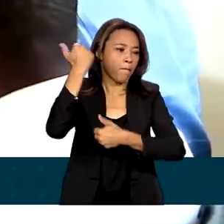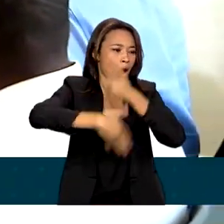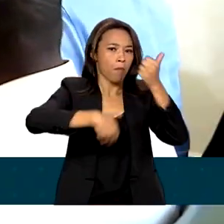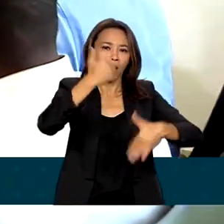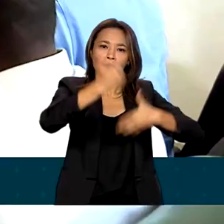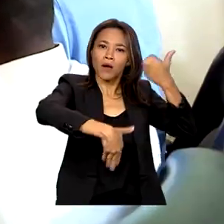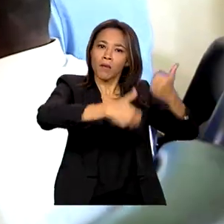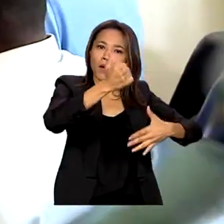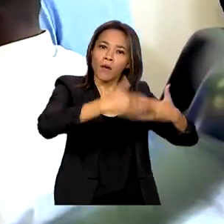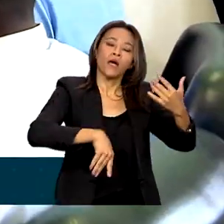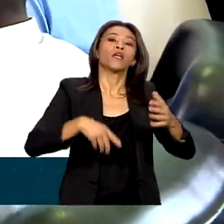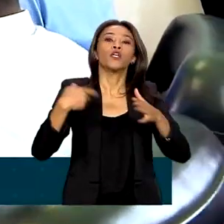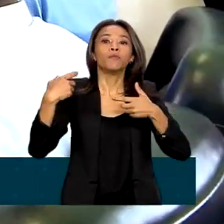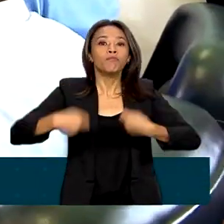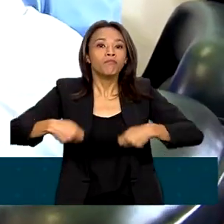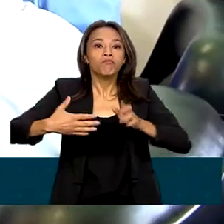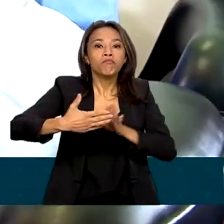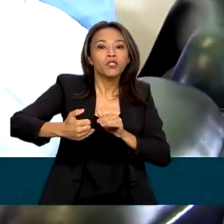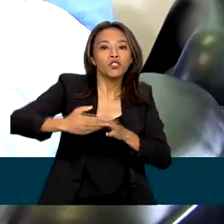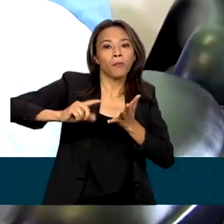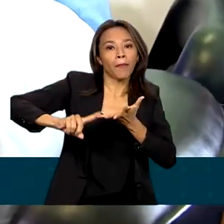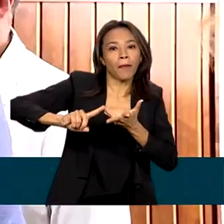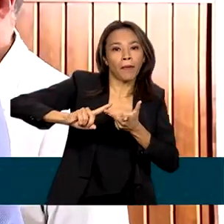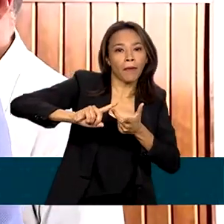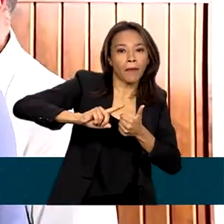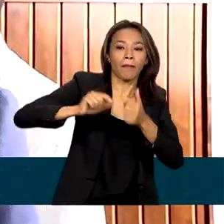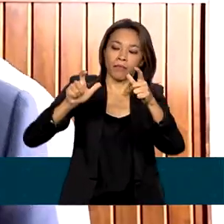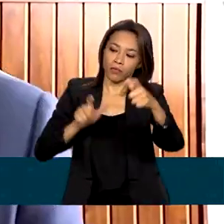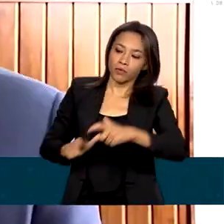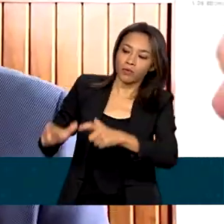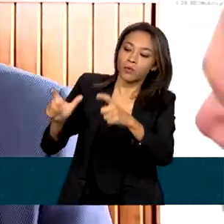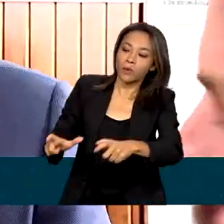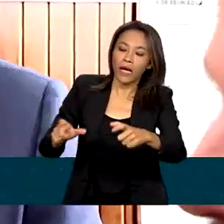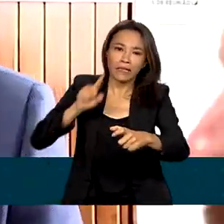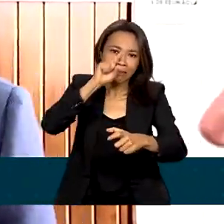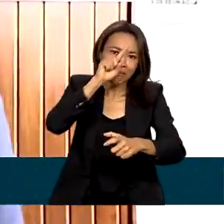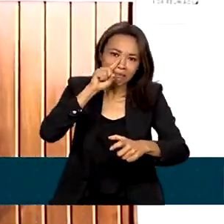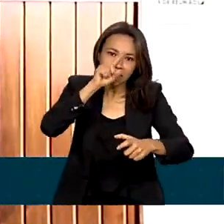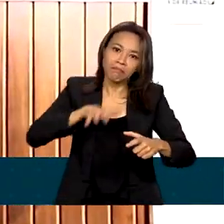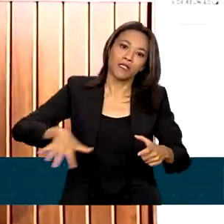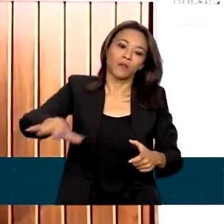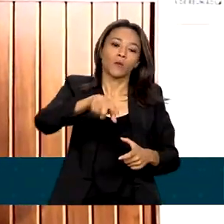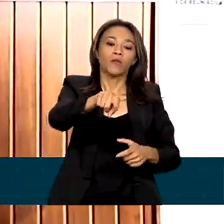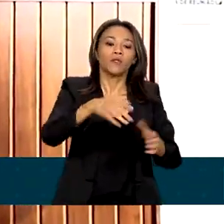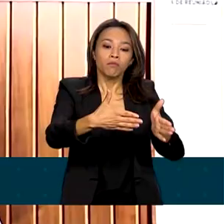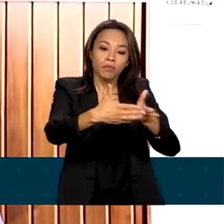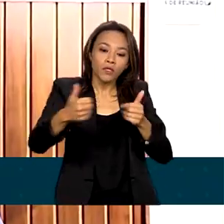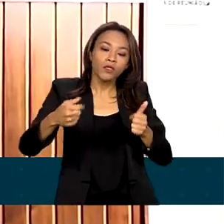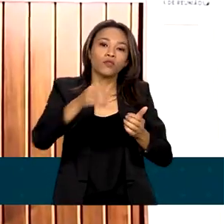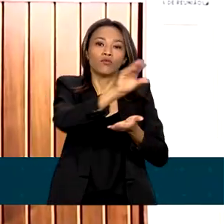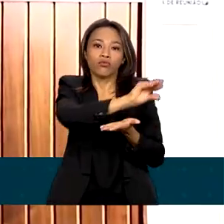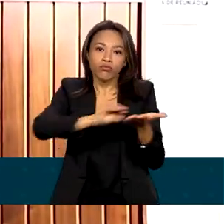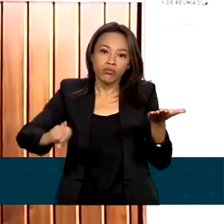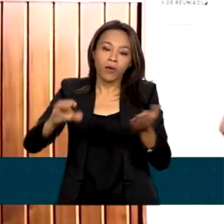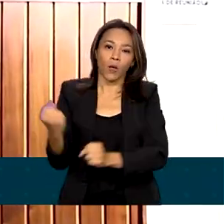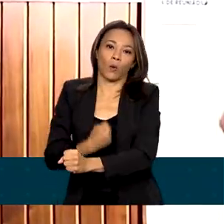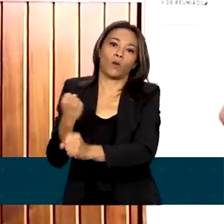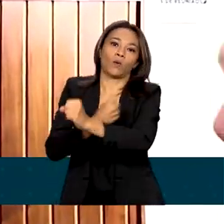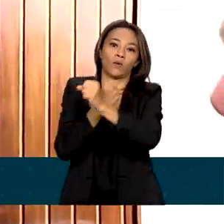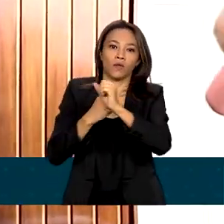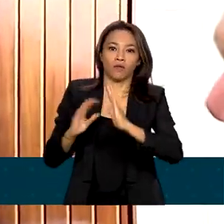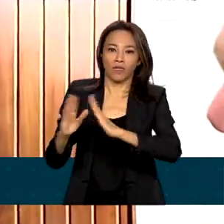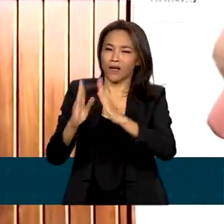também demandas para as áreas de risco para o prefeito de Guarujá recurso para reconstrução de habitações